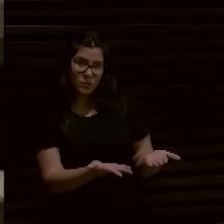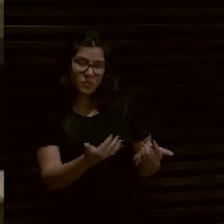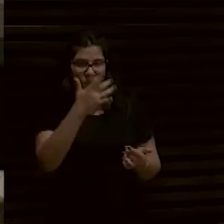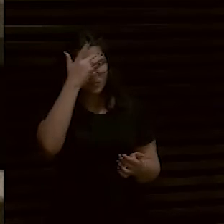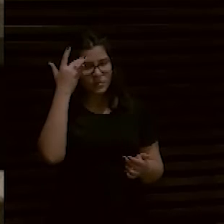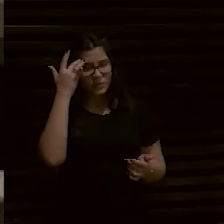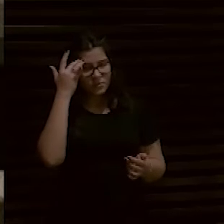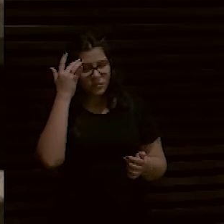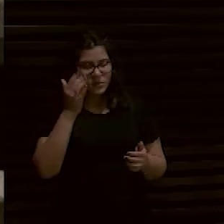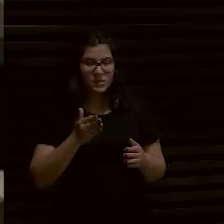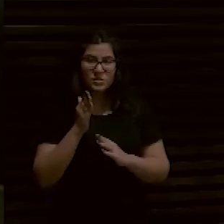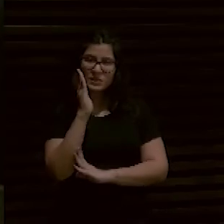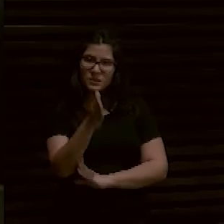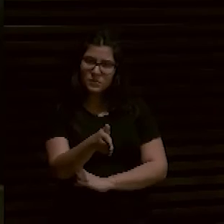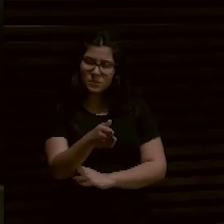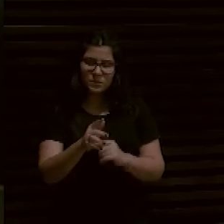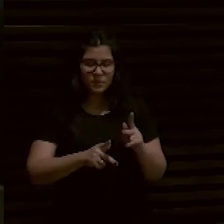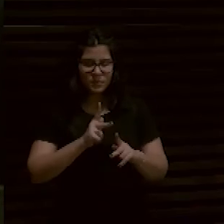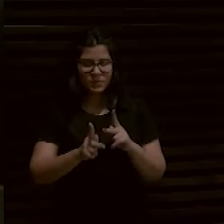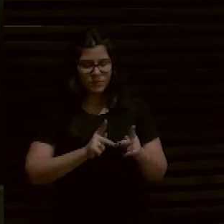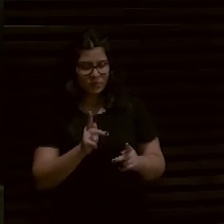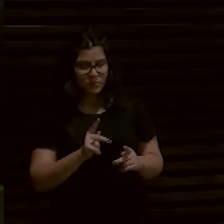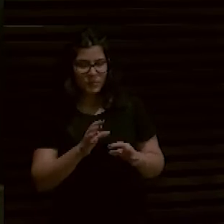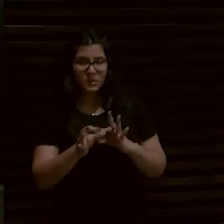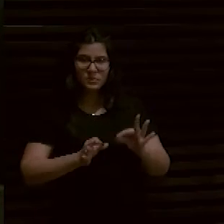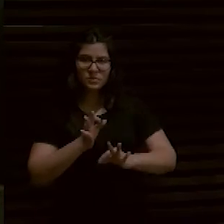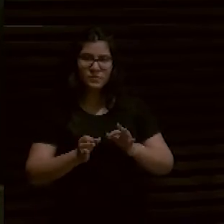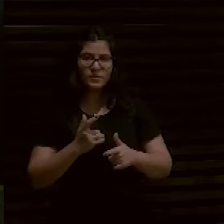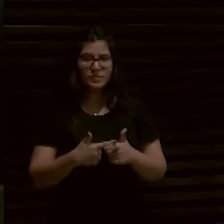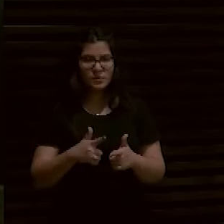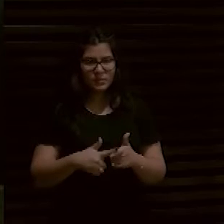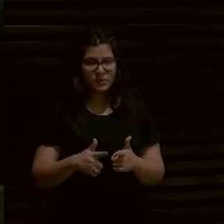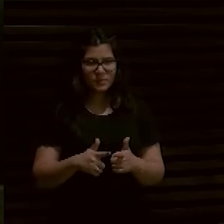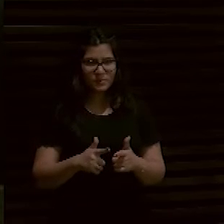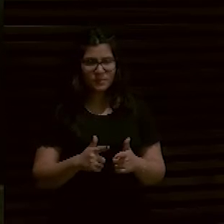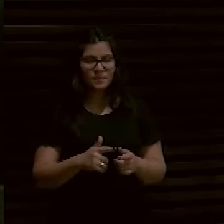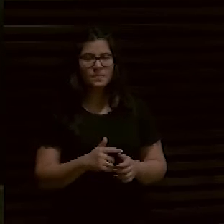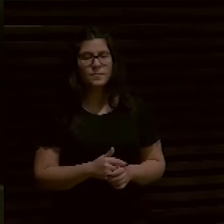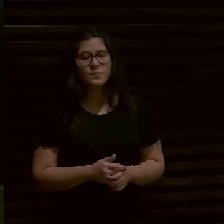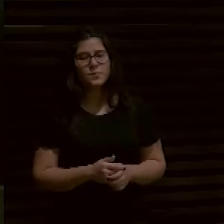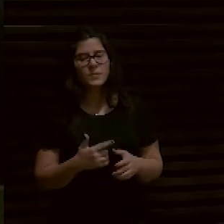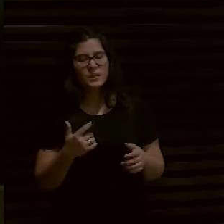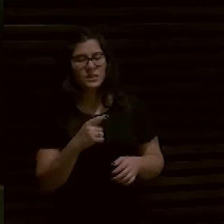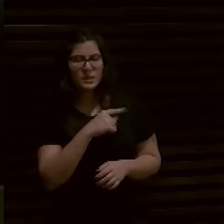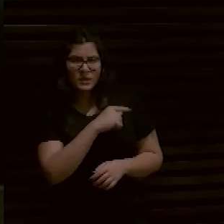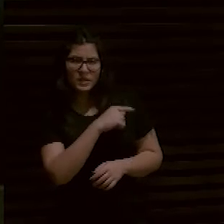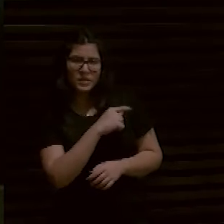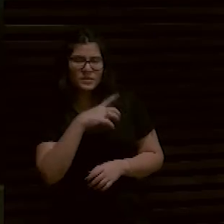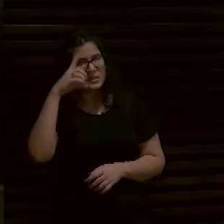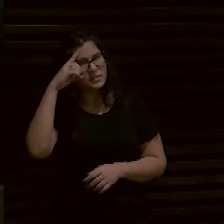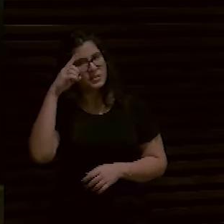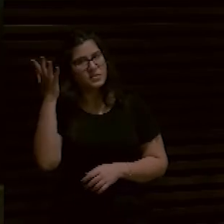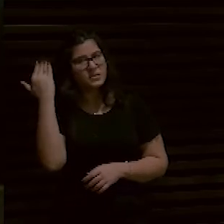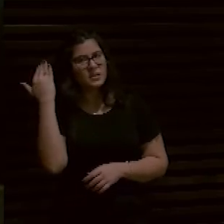resolver os seus problemas. E aí, esses dias eu escutando um pregador, e